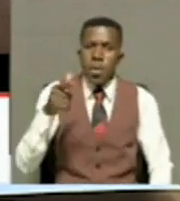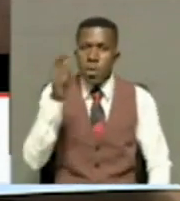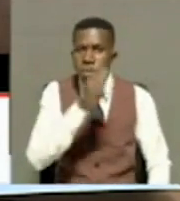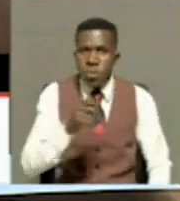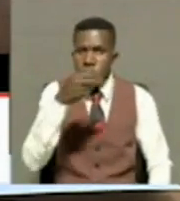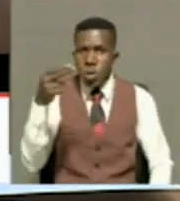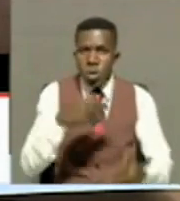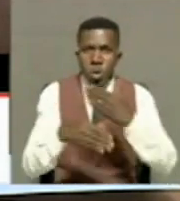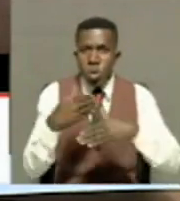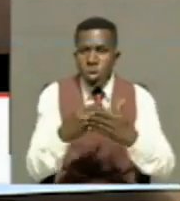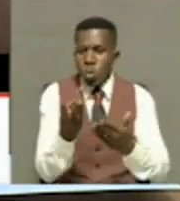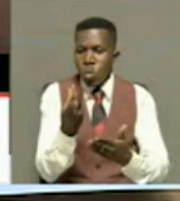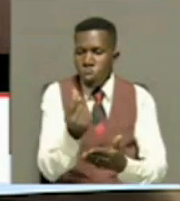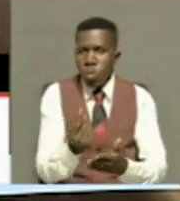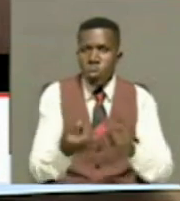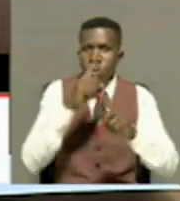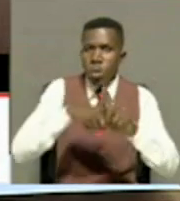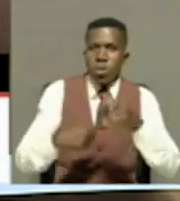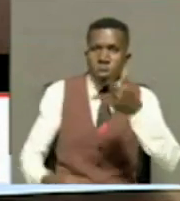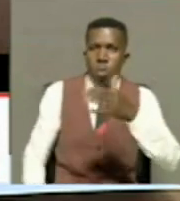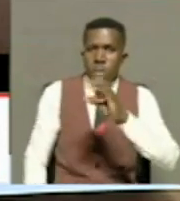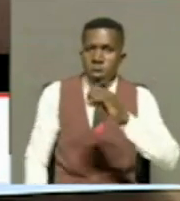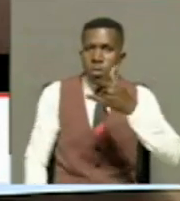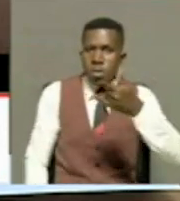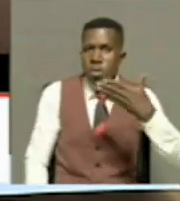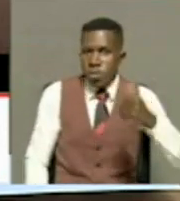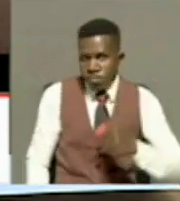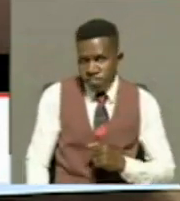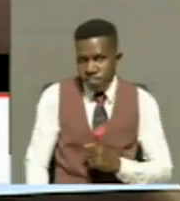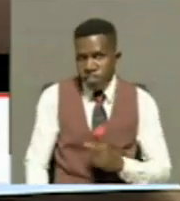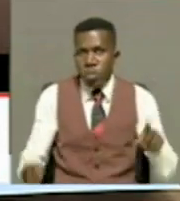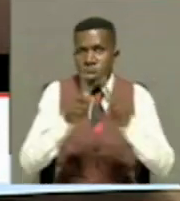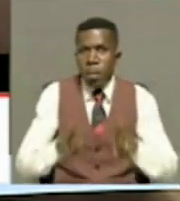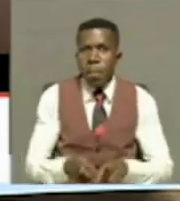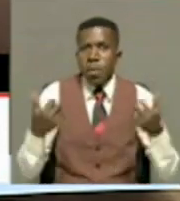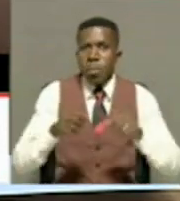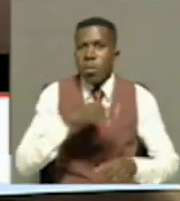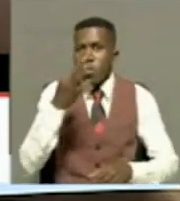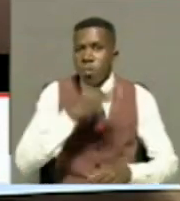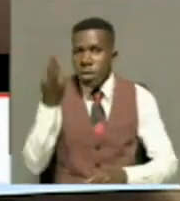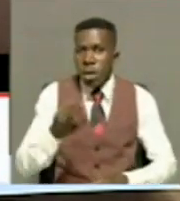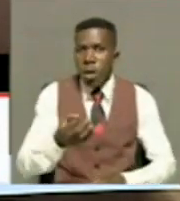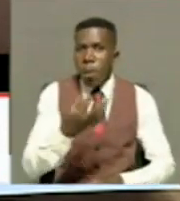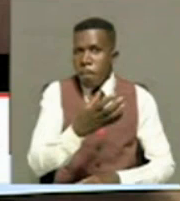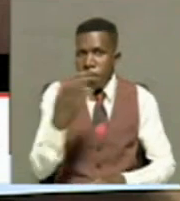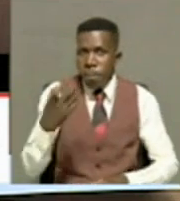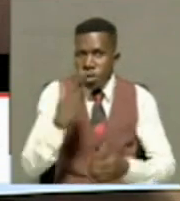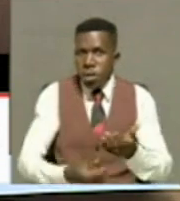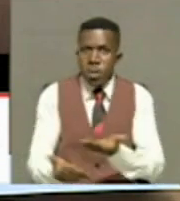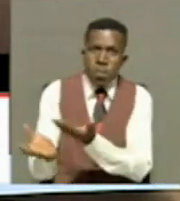dados de 2021. Estamos a falar aqui de um produto interno bruto da União Europeia